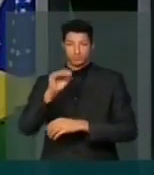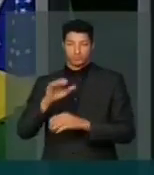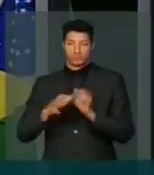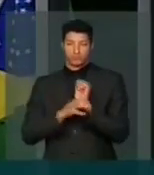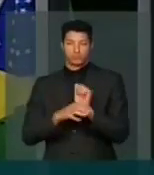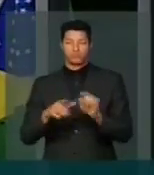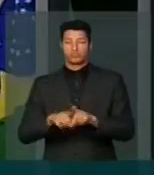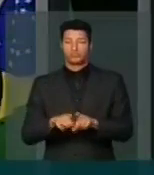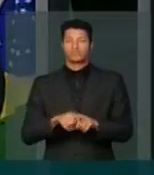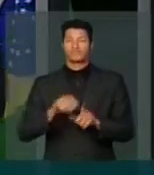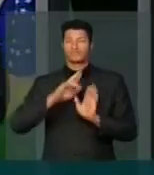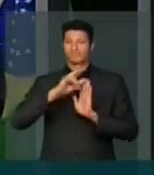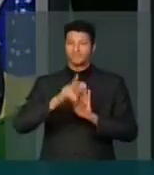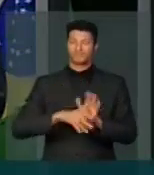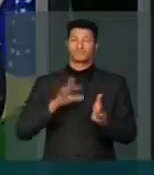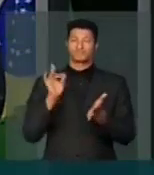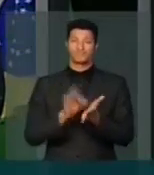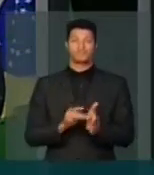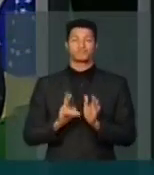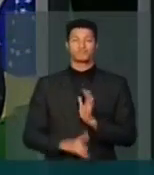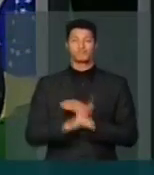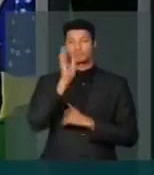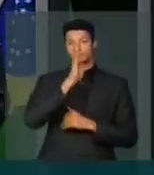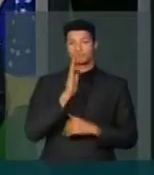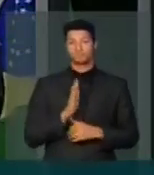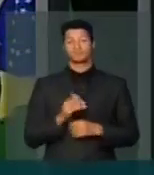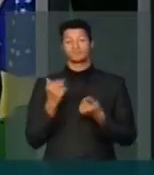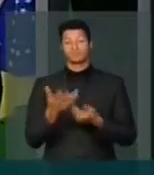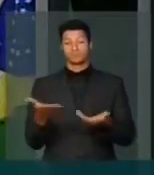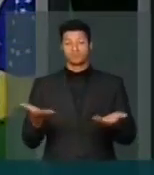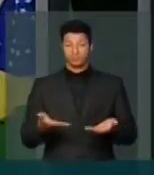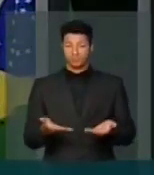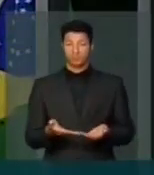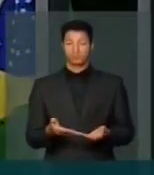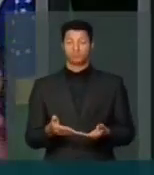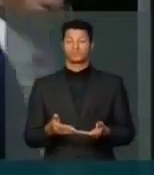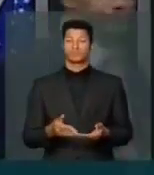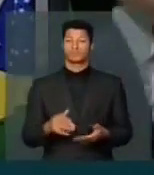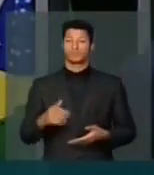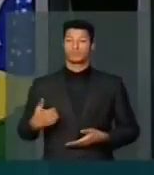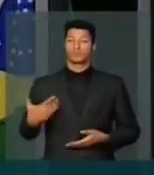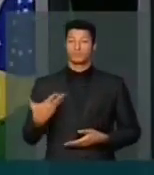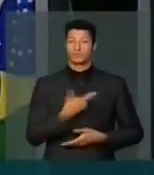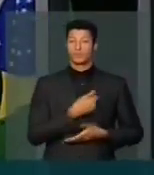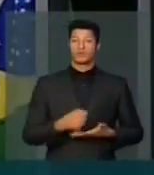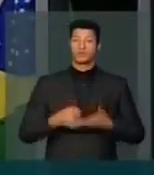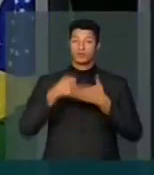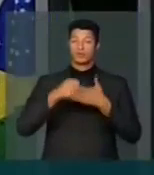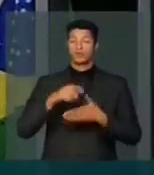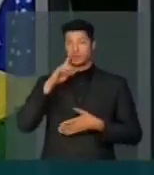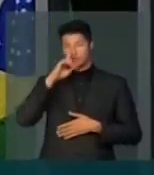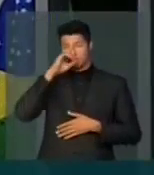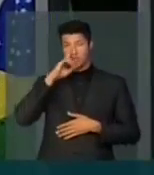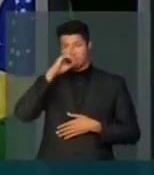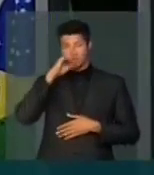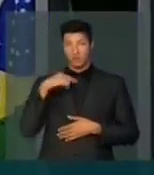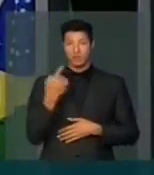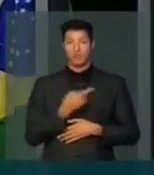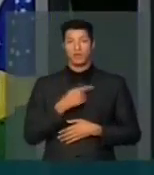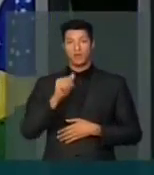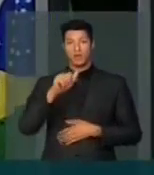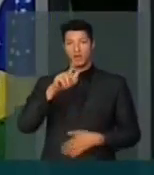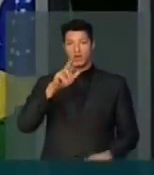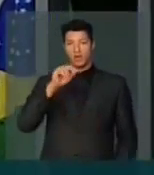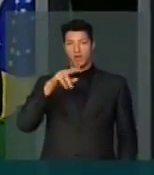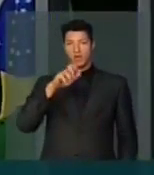de medidas que visam efetivamente manter o Brasil como está hoje, a salvo dessa doença que põe em risco o nosso